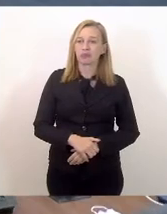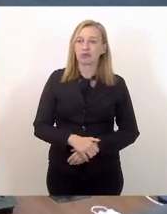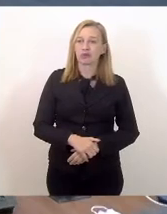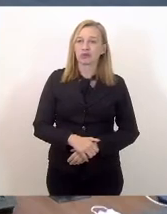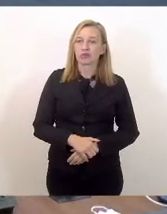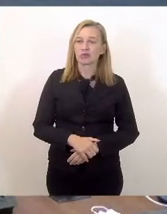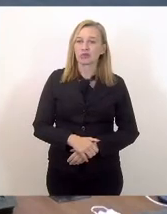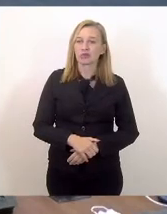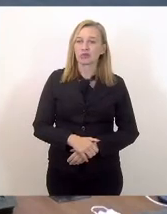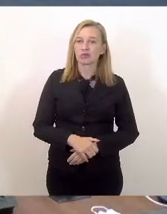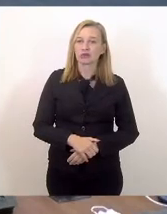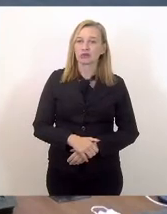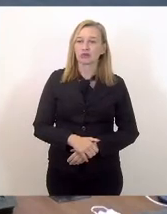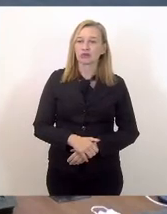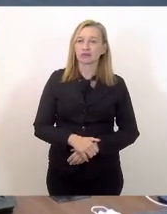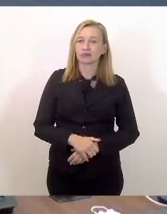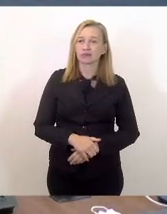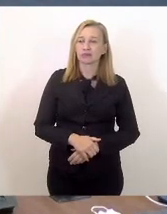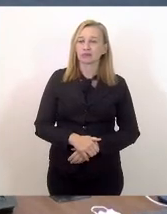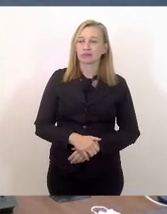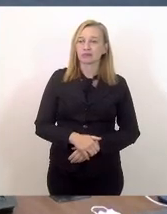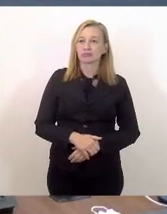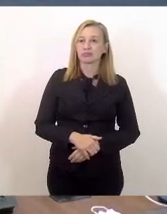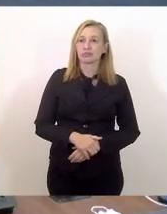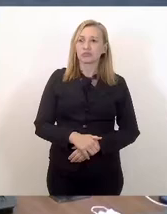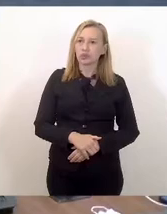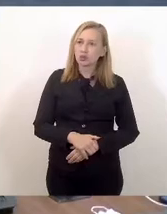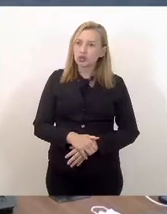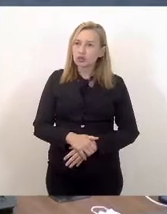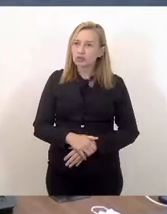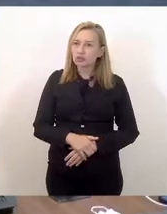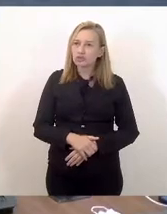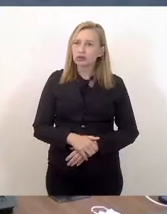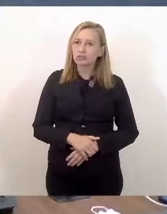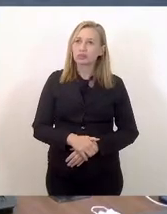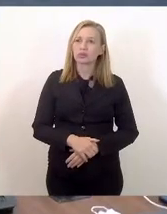Oi. Vai. Oi.